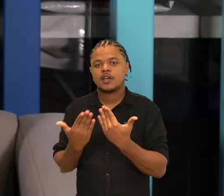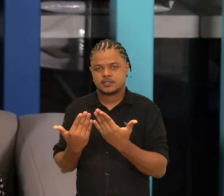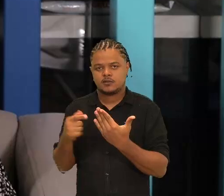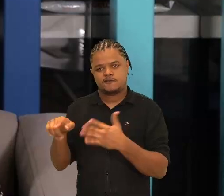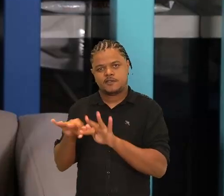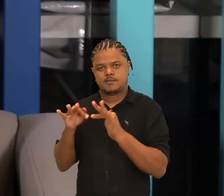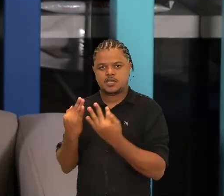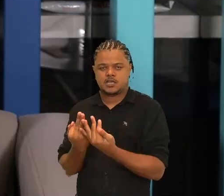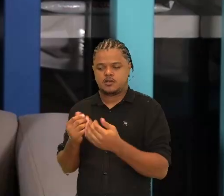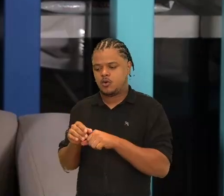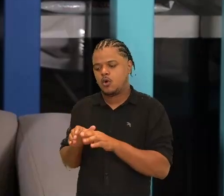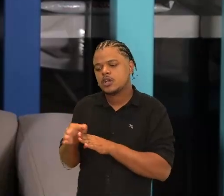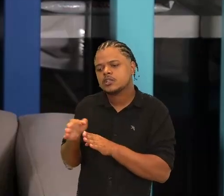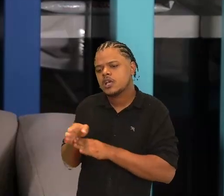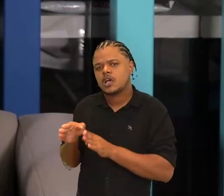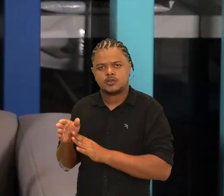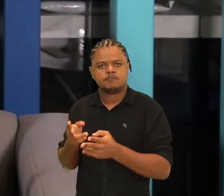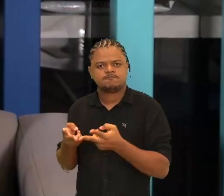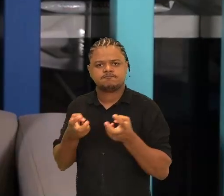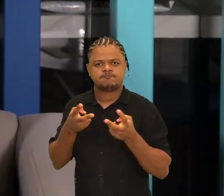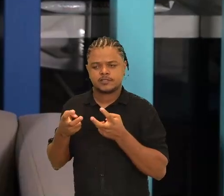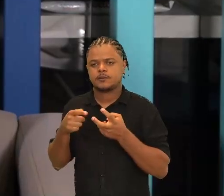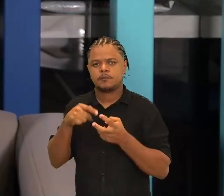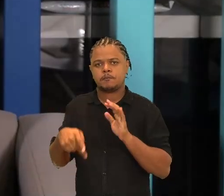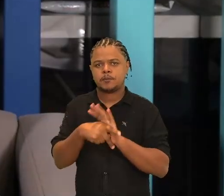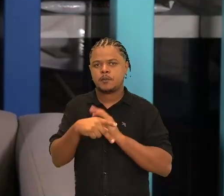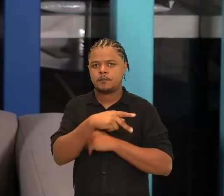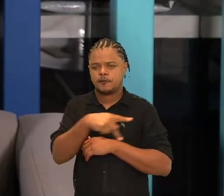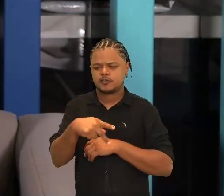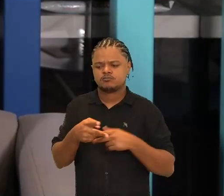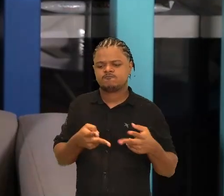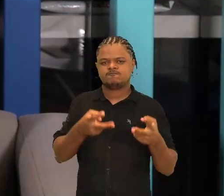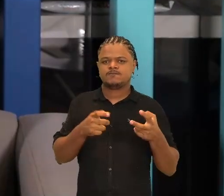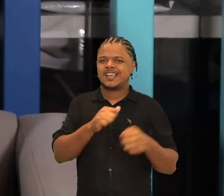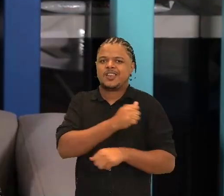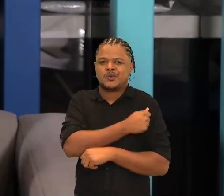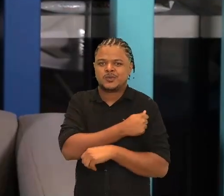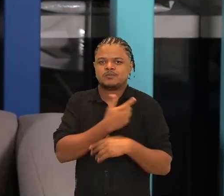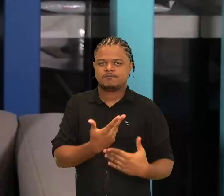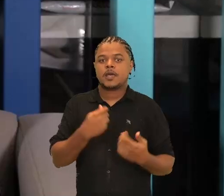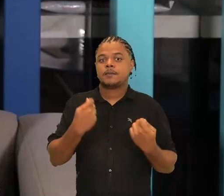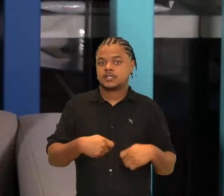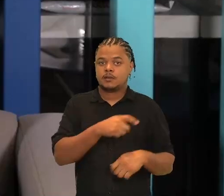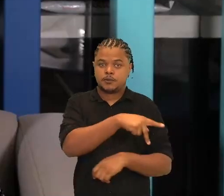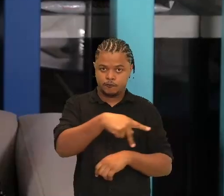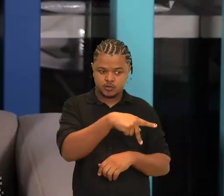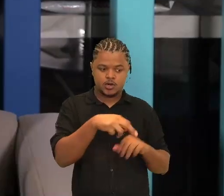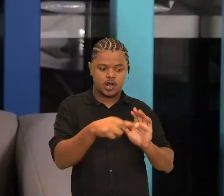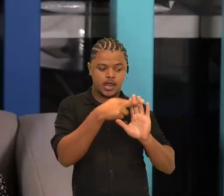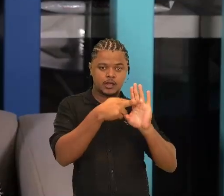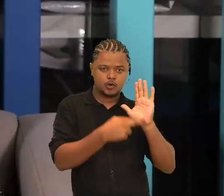família, orientando a família sobre as percepções da professora e a professora faça um relatório para que essa